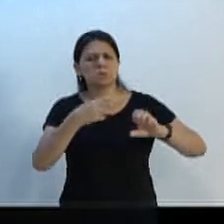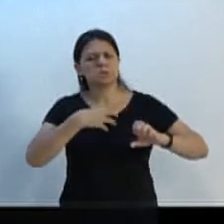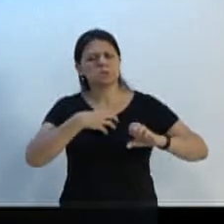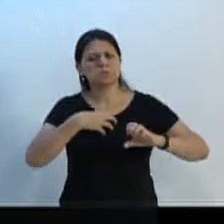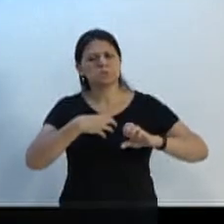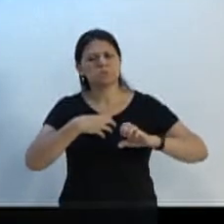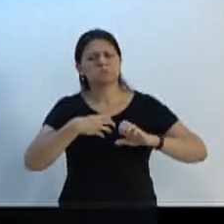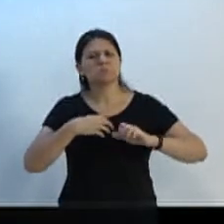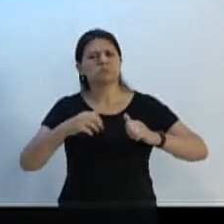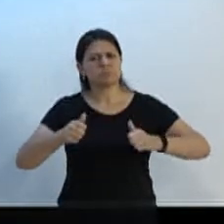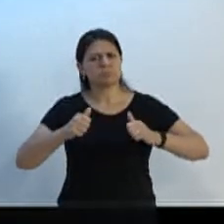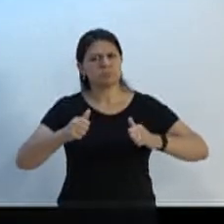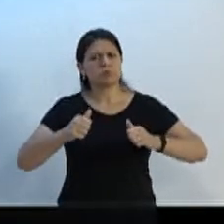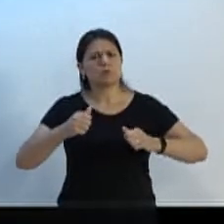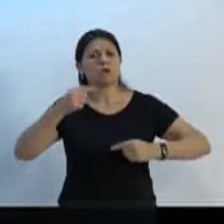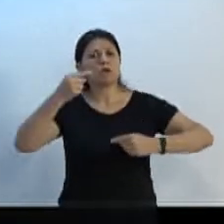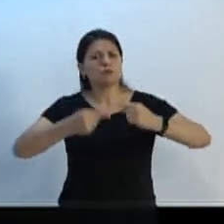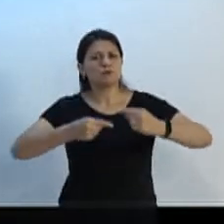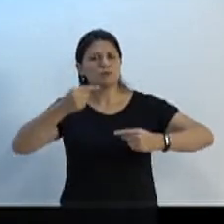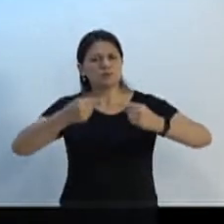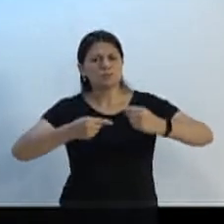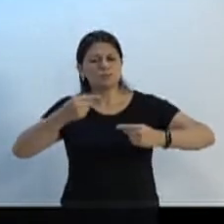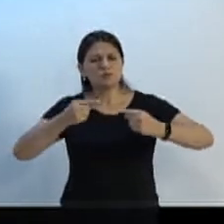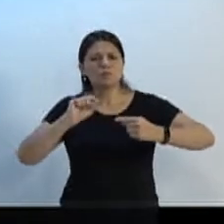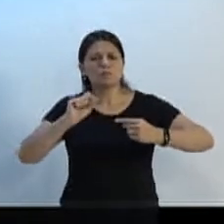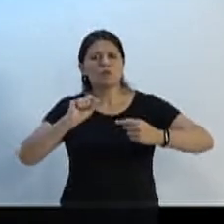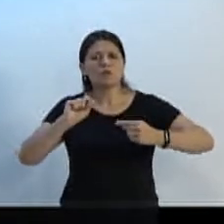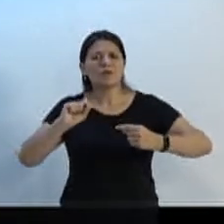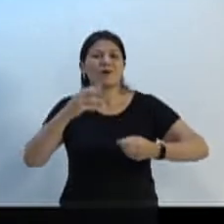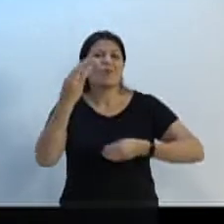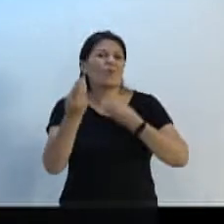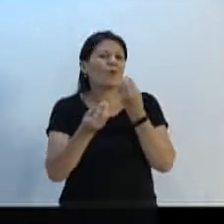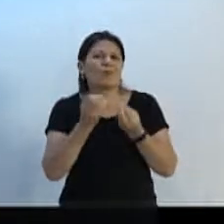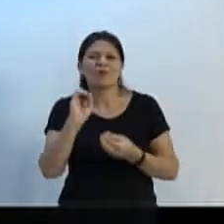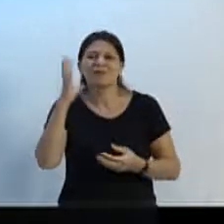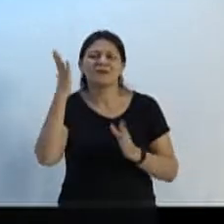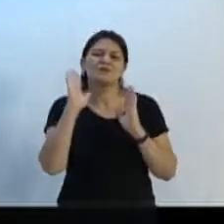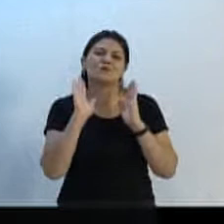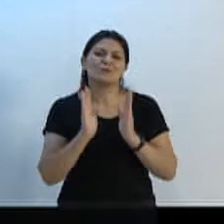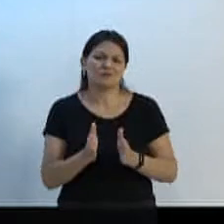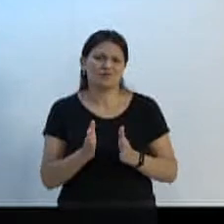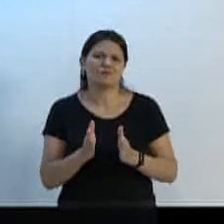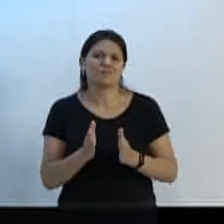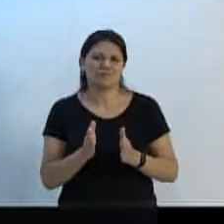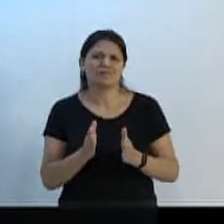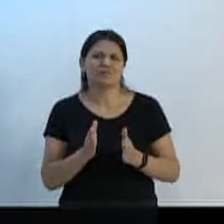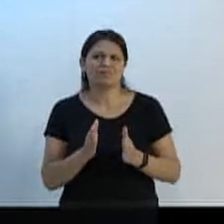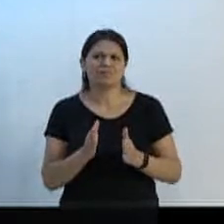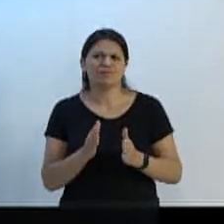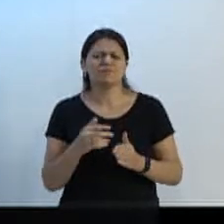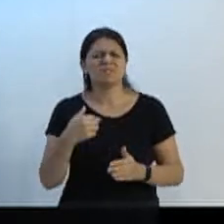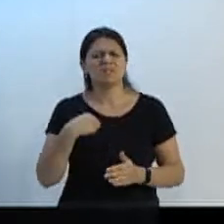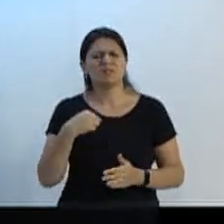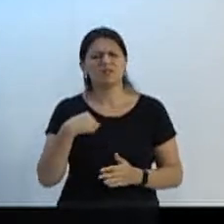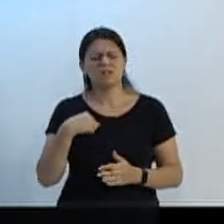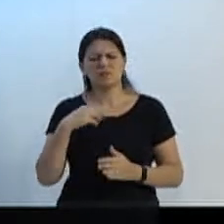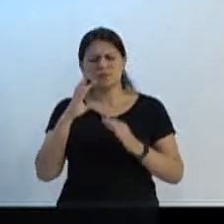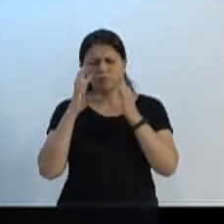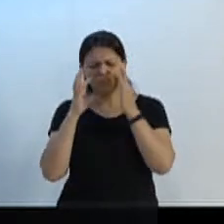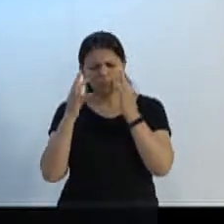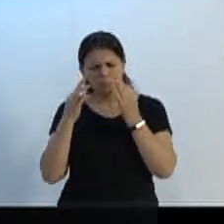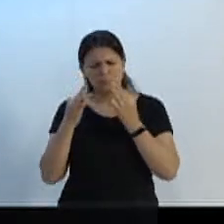para debater efetivamente a realidade dos fatos oi e me chamou muita atenção